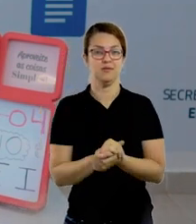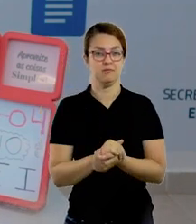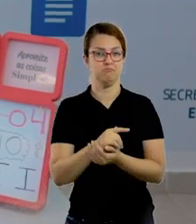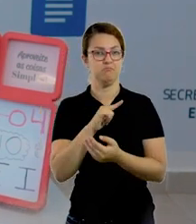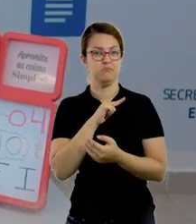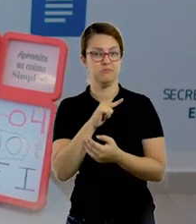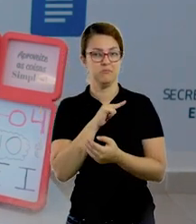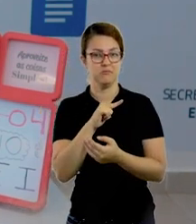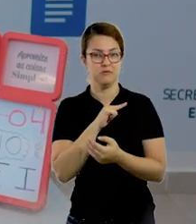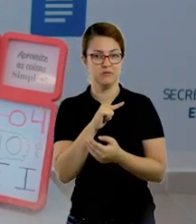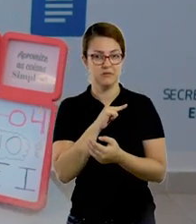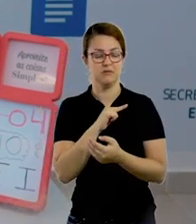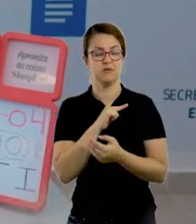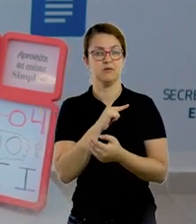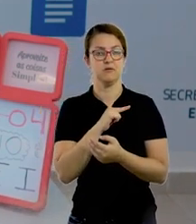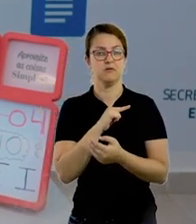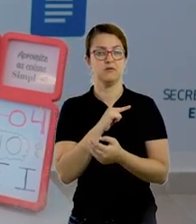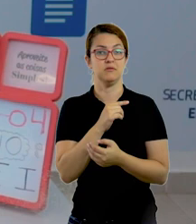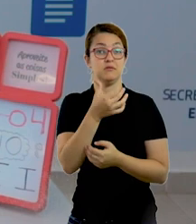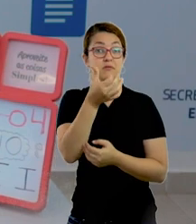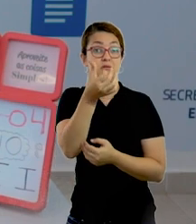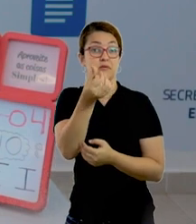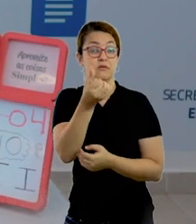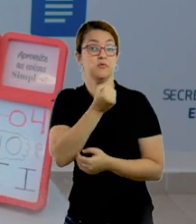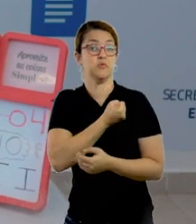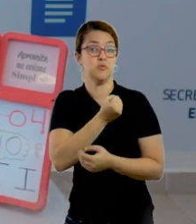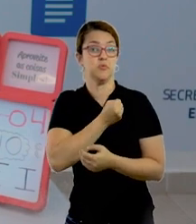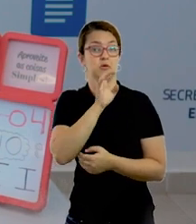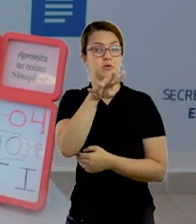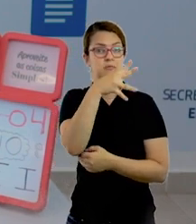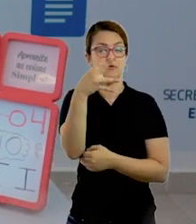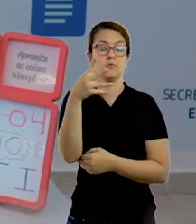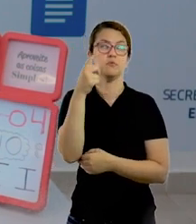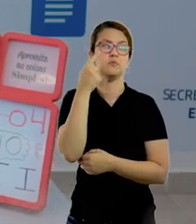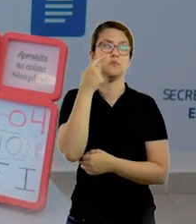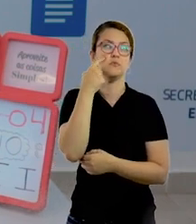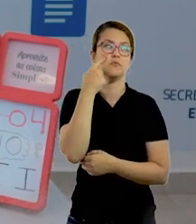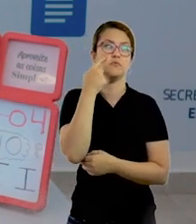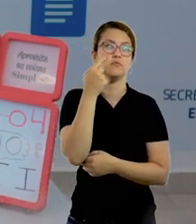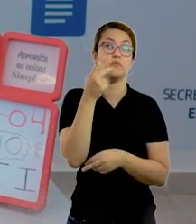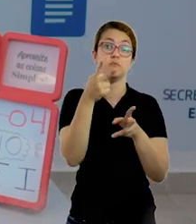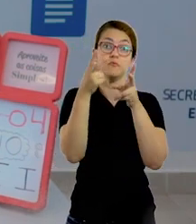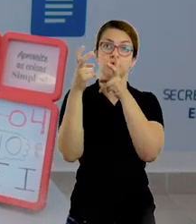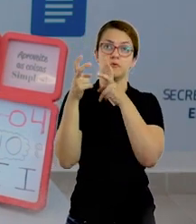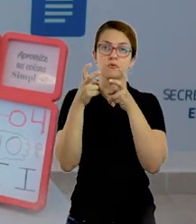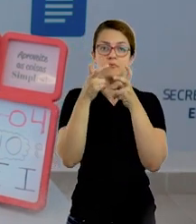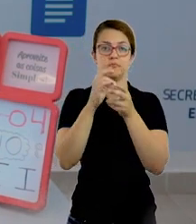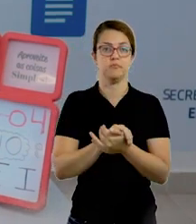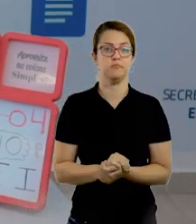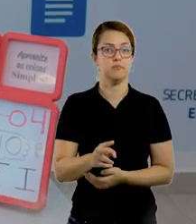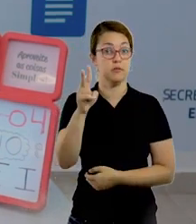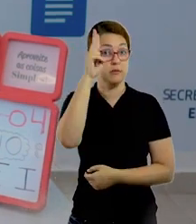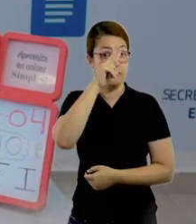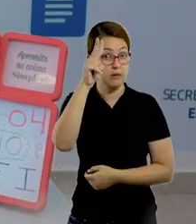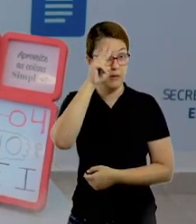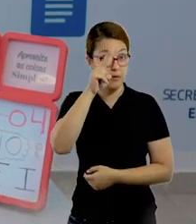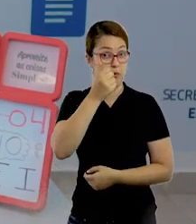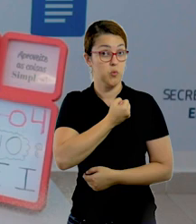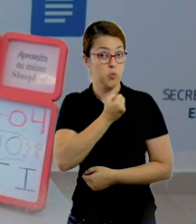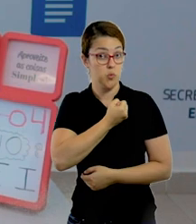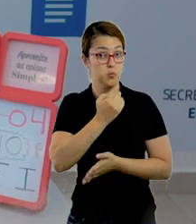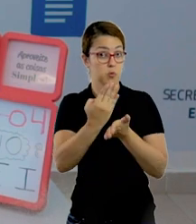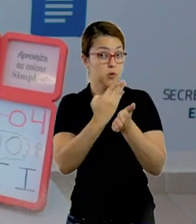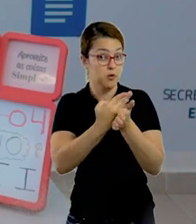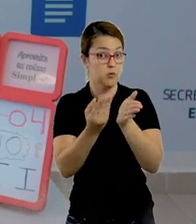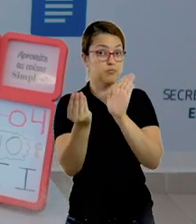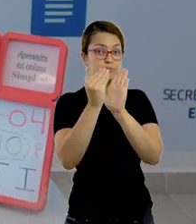números, que são exatamente os 6 números que vocês estão vendo nessa tabelinha da notícia Covid-19 em Itapevi. Não esqueçam de anotar